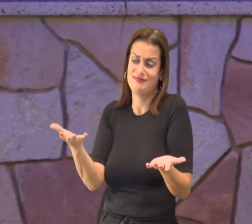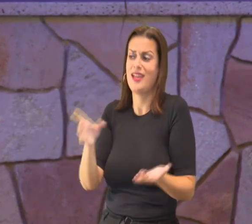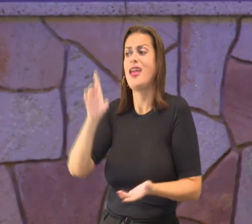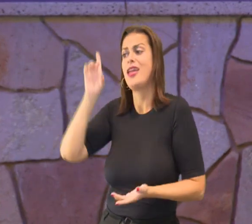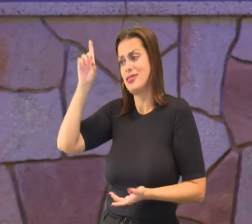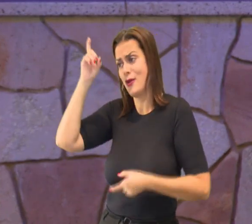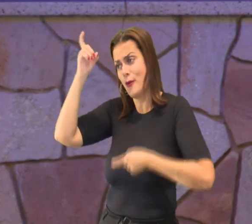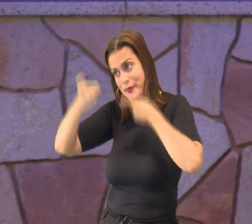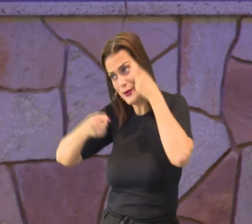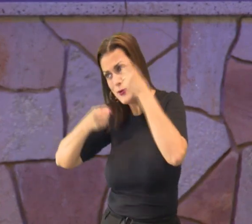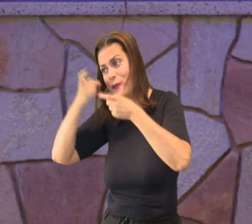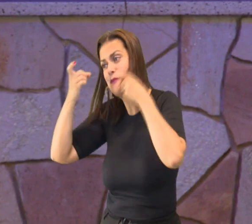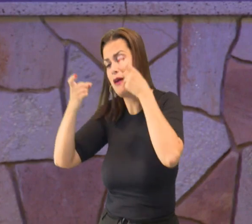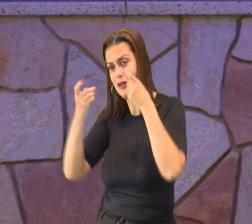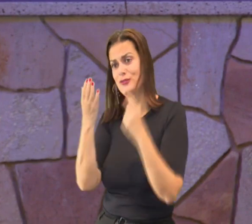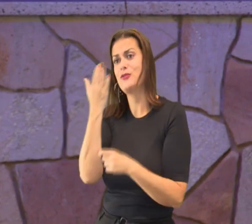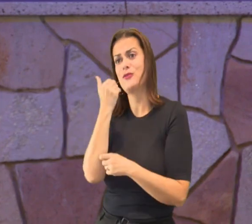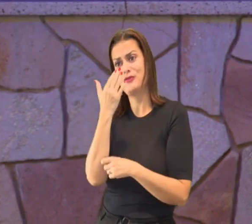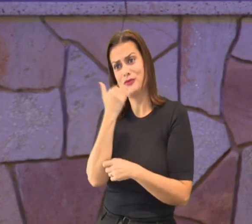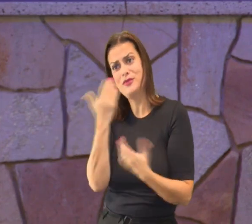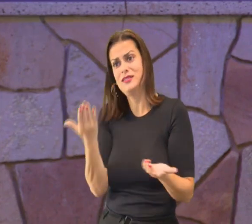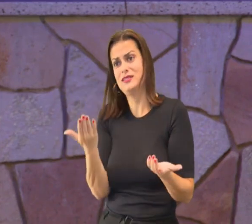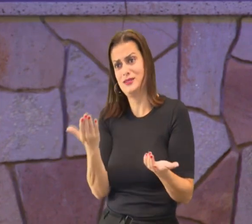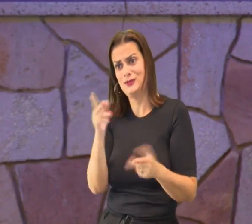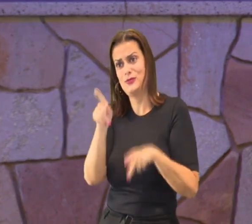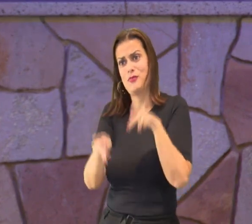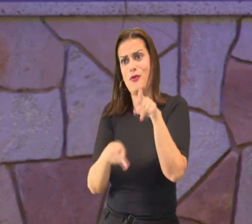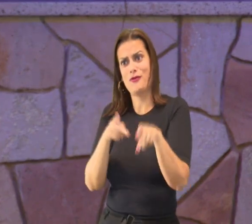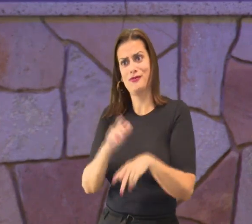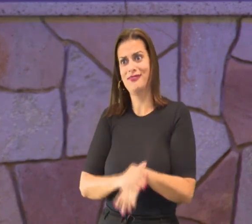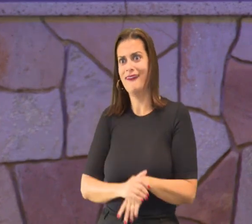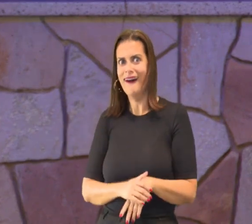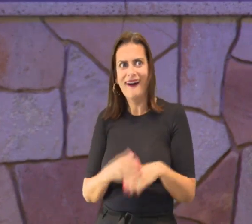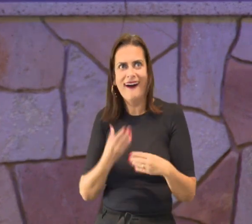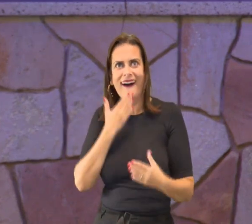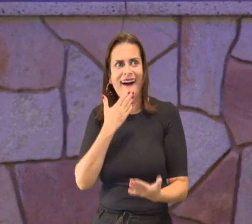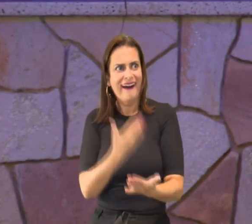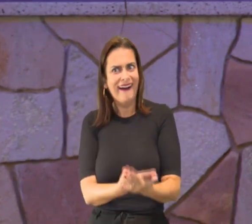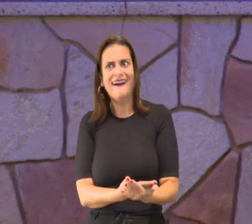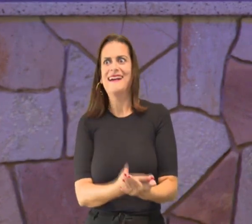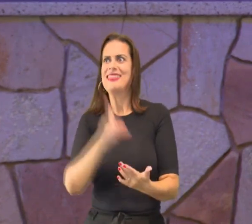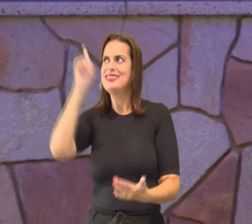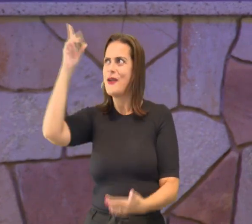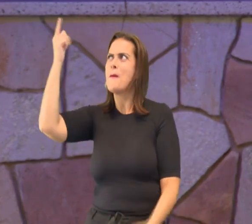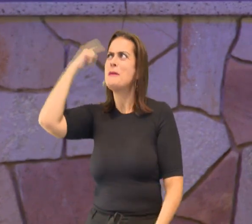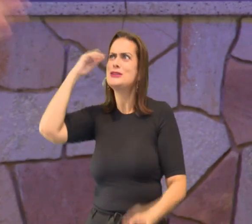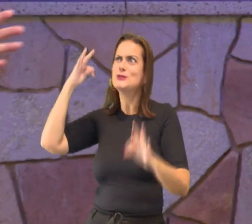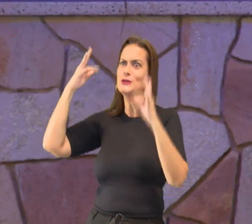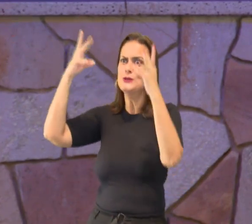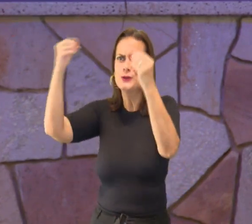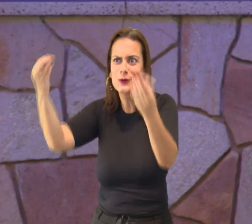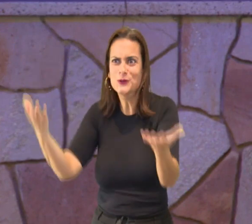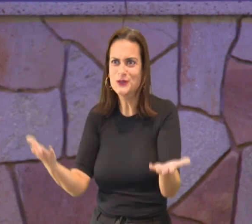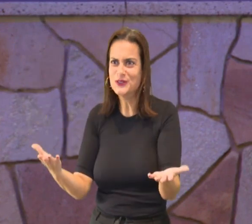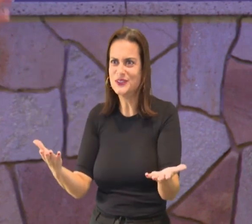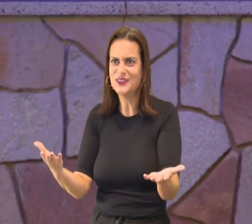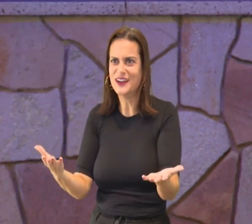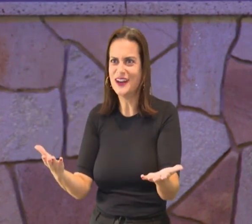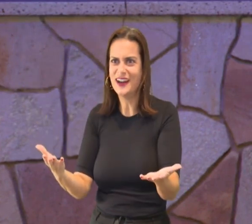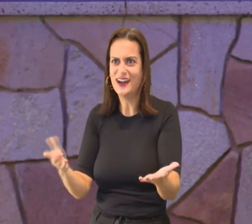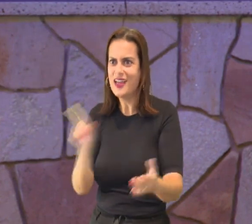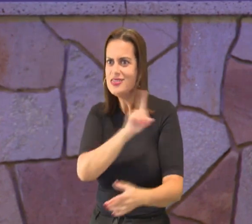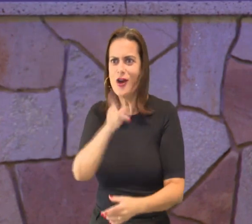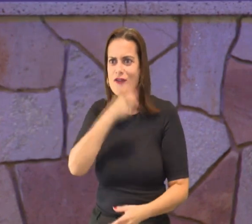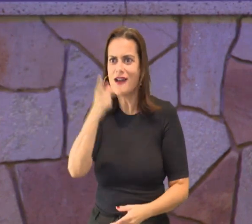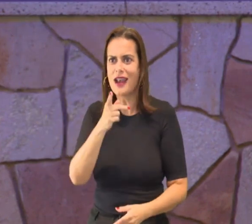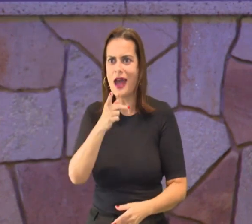se preocupa com a alimentação do seu povo. Irmãos, eu achei isso fantástico. Não é para intensificar que o macho é